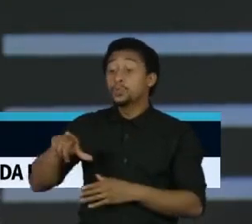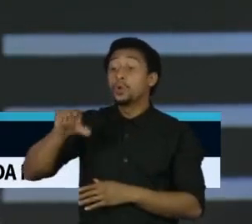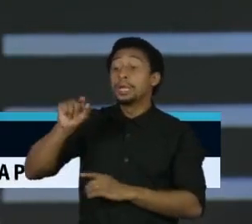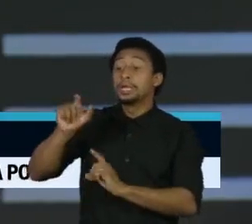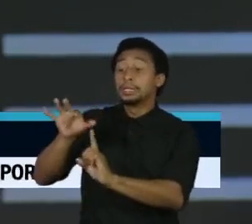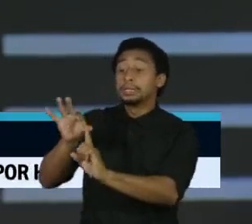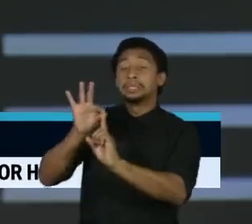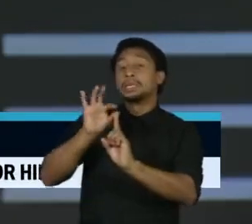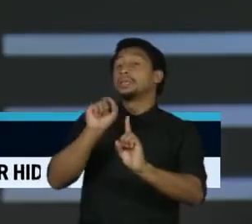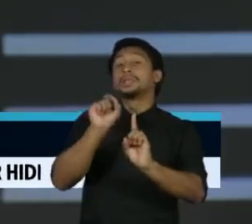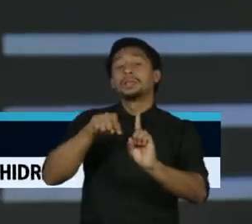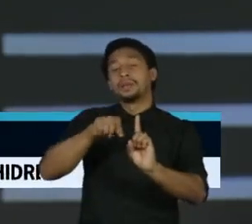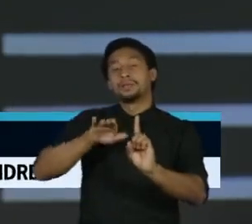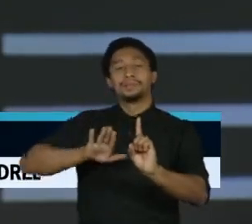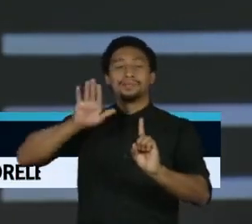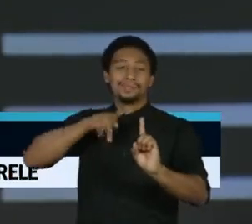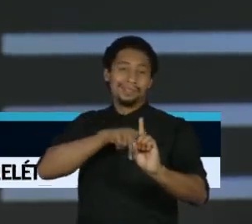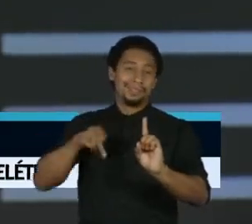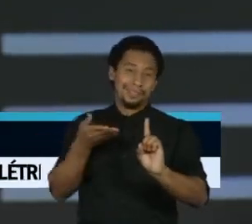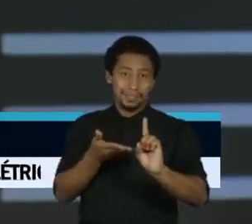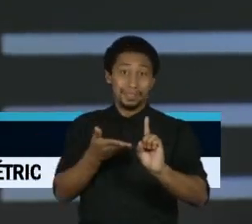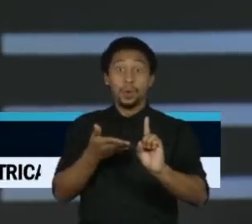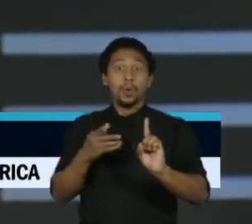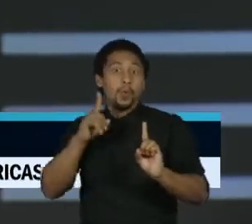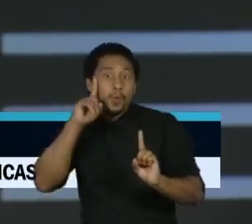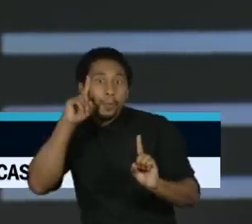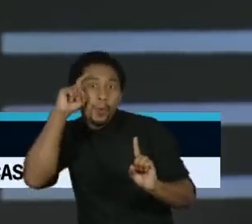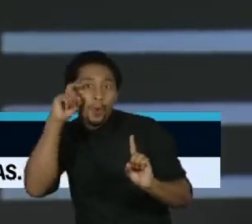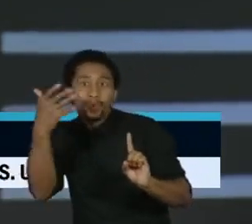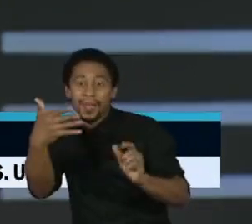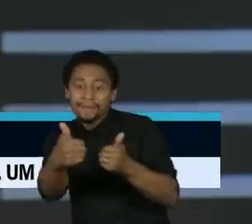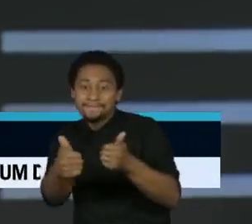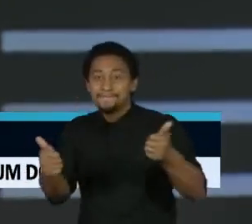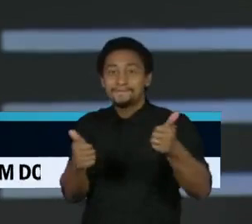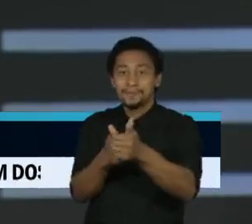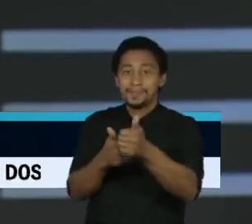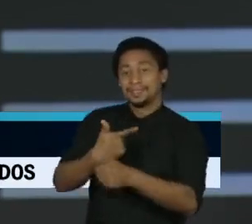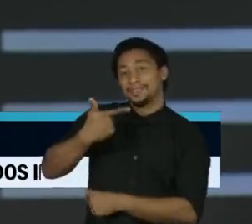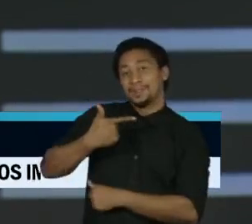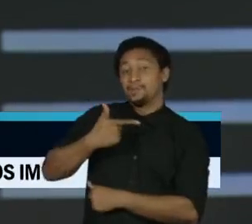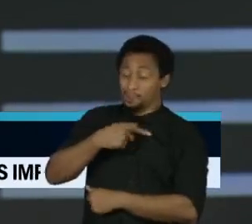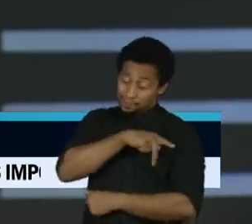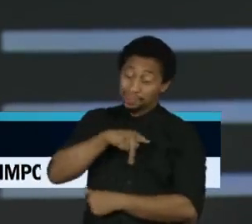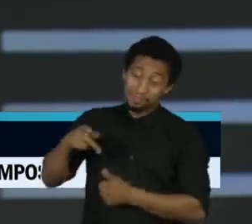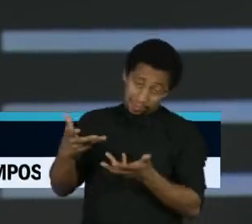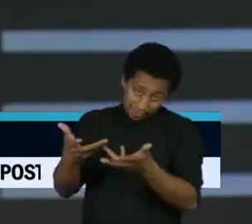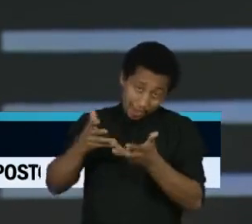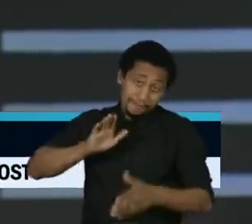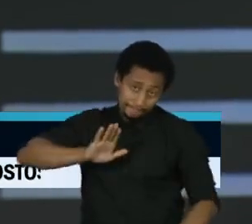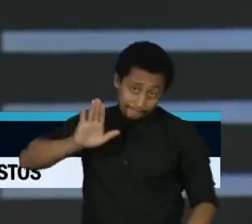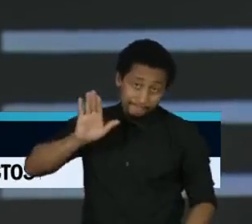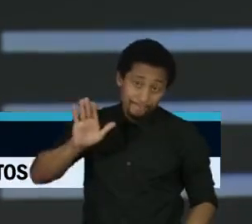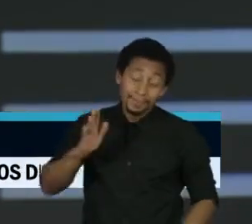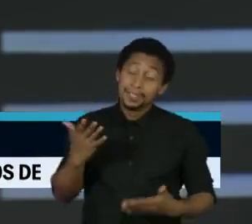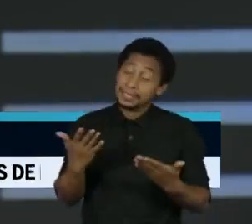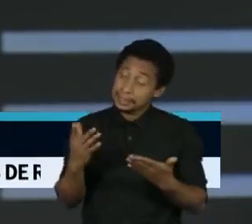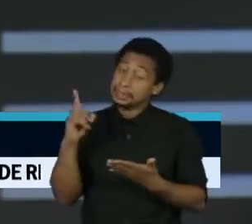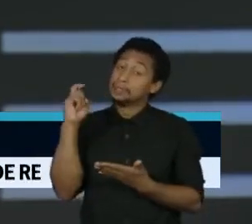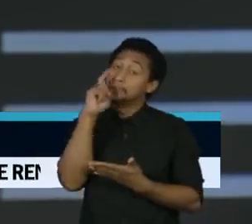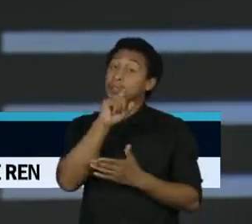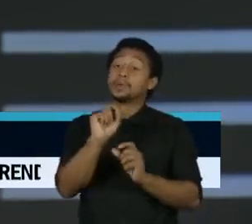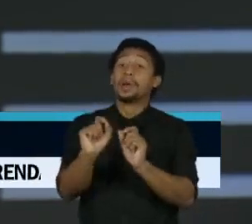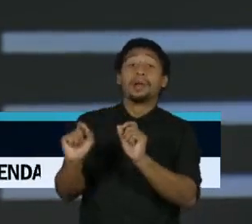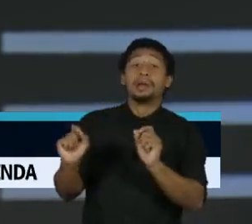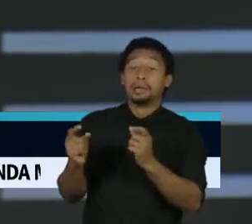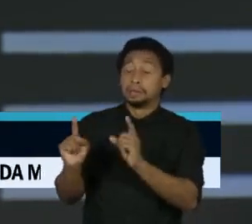Aliança do que sair das candidaturas eu acho que complica mais a situação dessas terceira via o da melhor via como Cada um chama